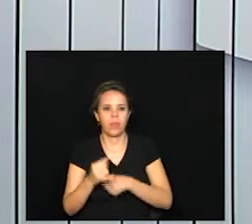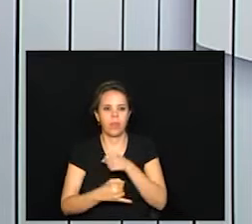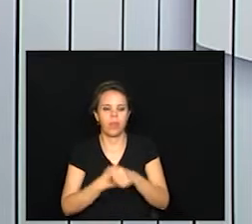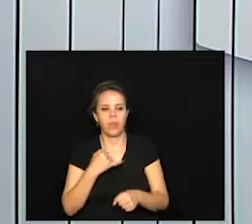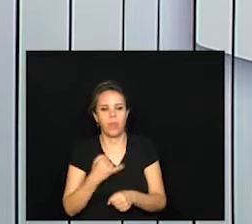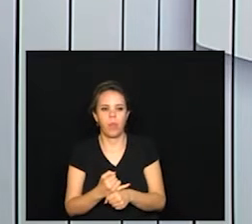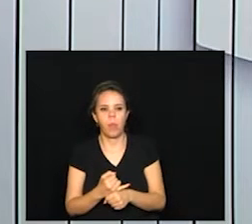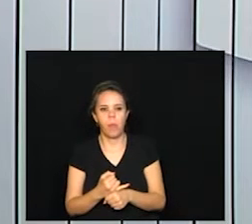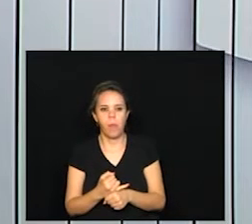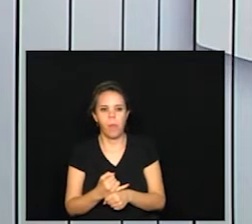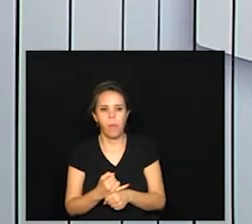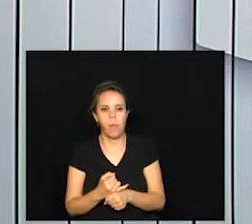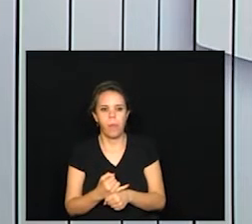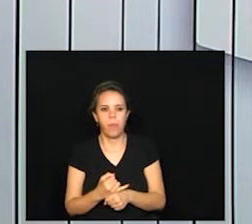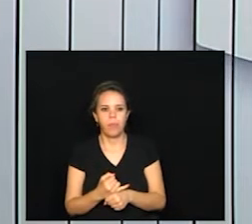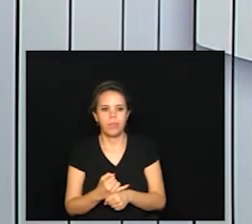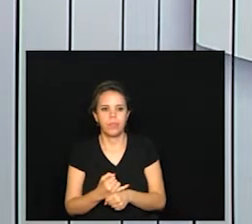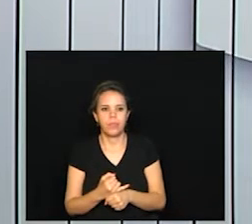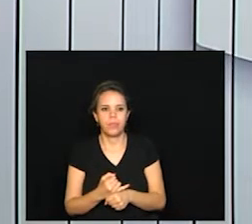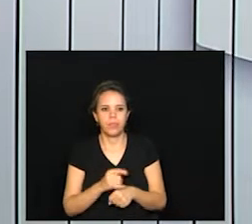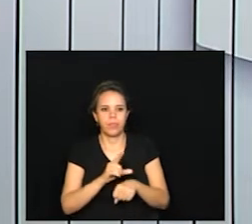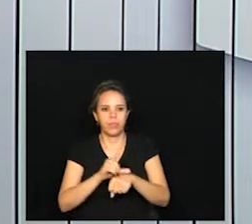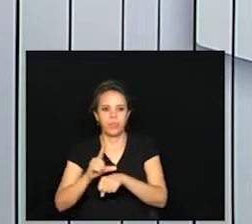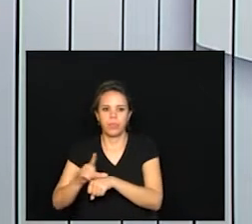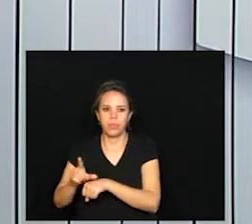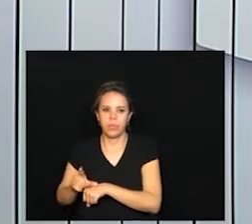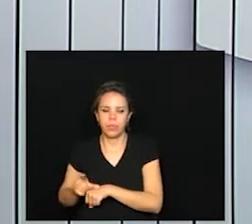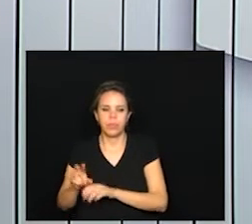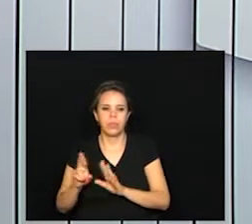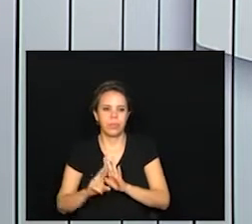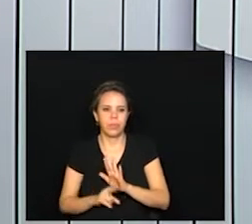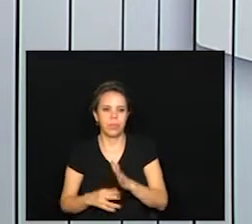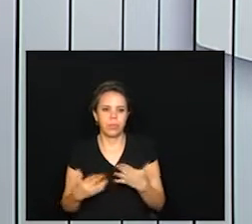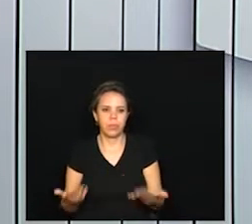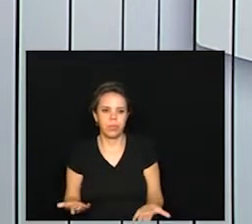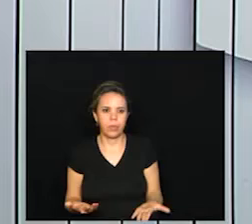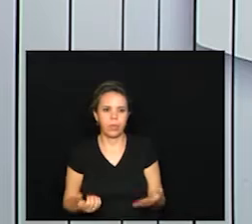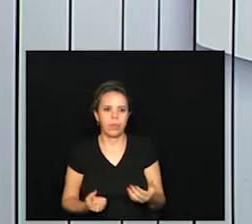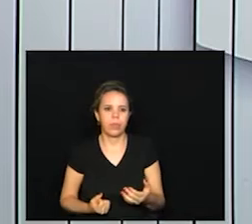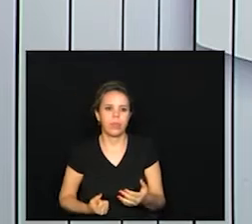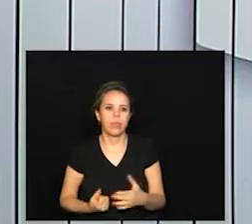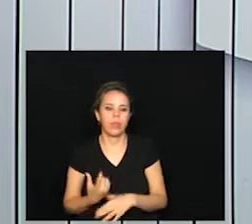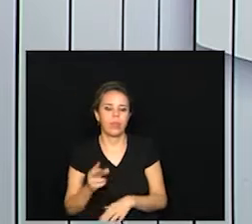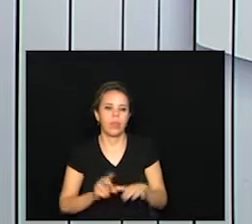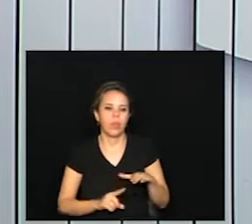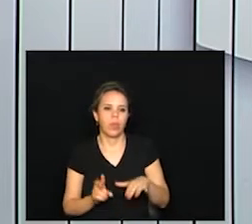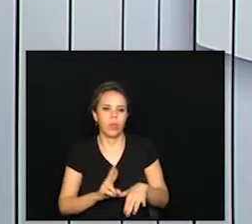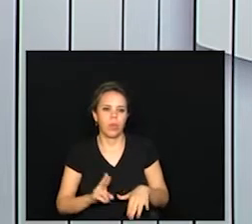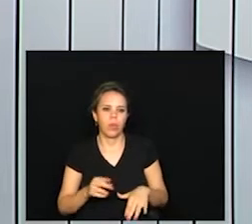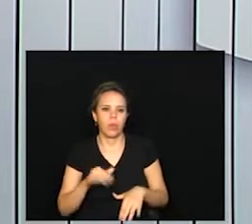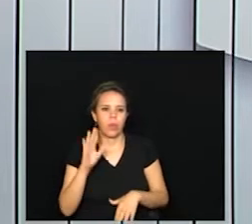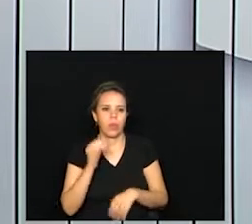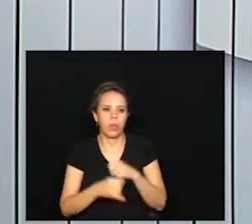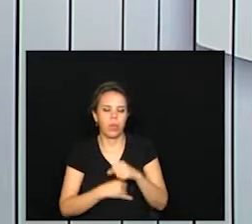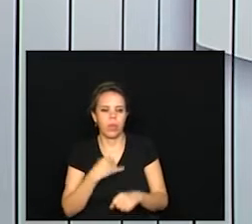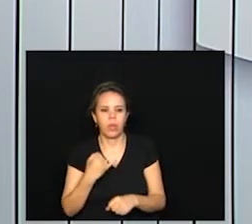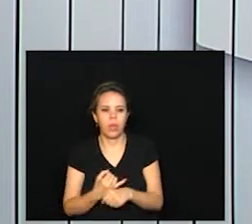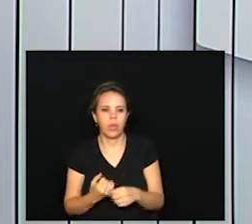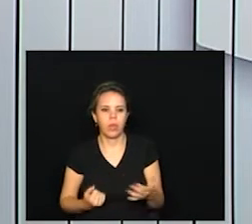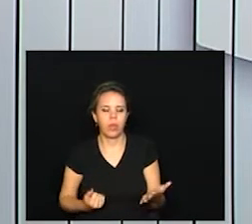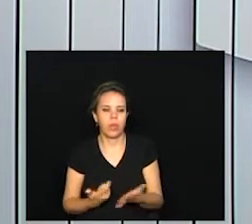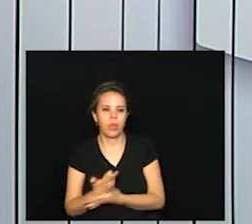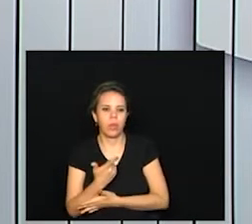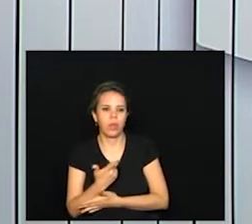remota, estabelecimentos funcionando com restrições, e aí os consumidores utilizaram mais a internet para